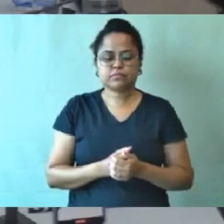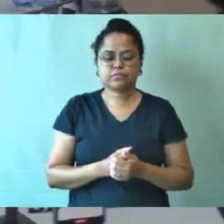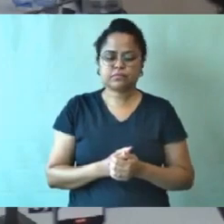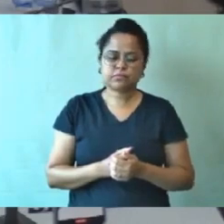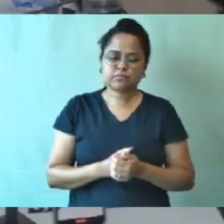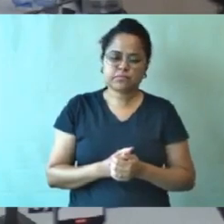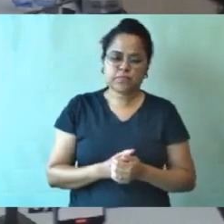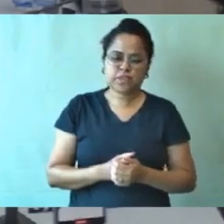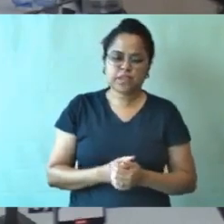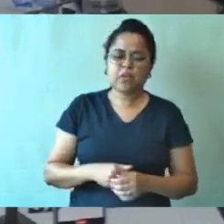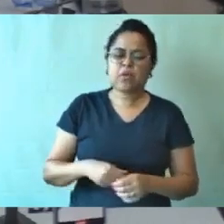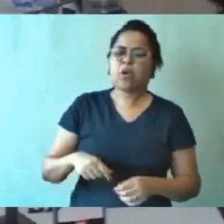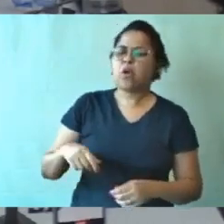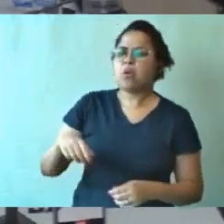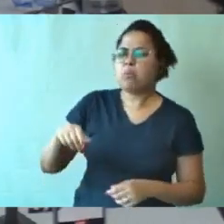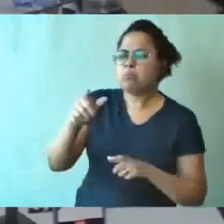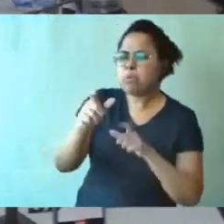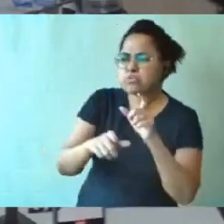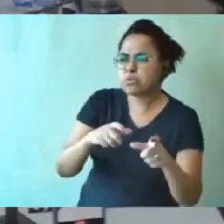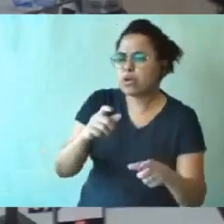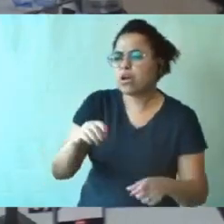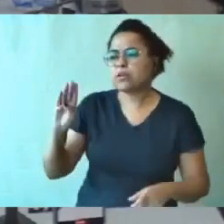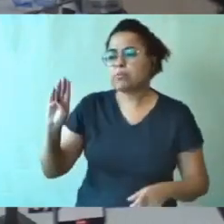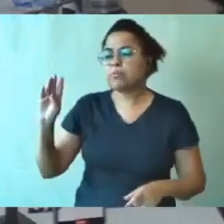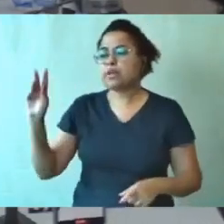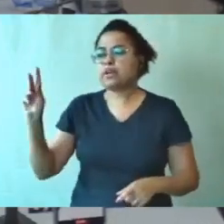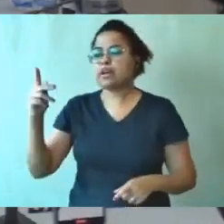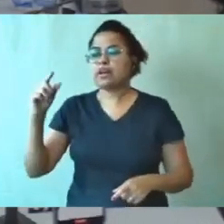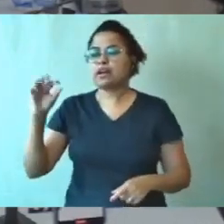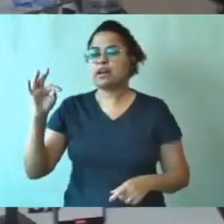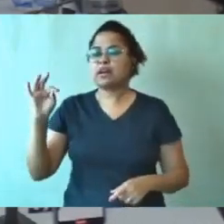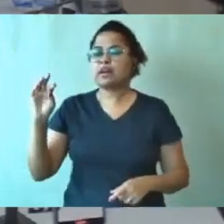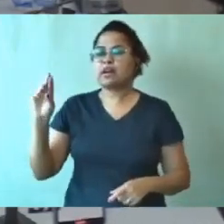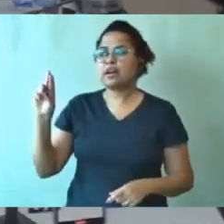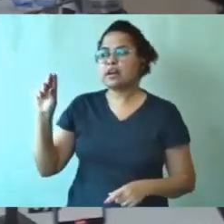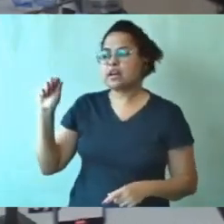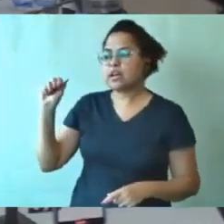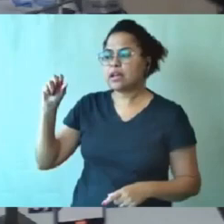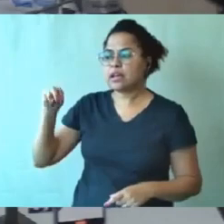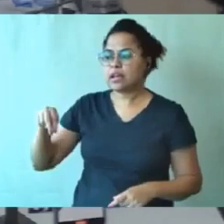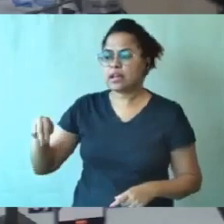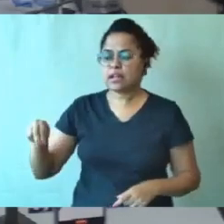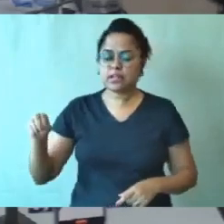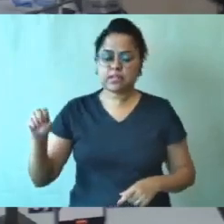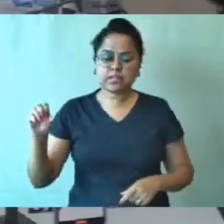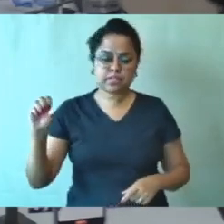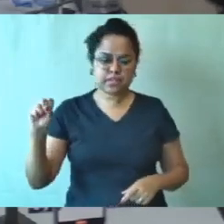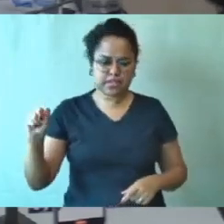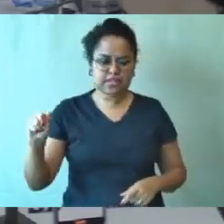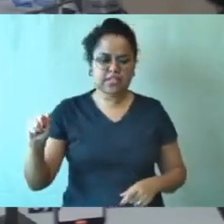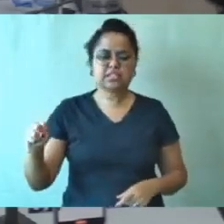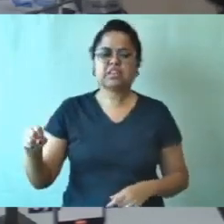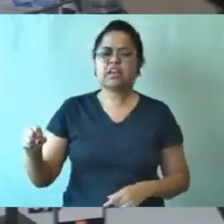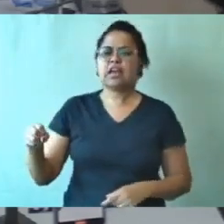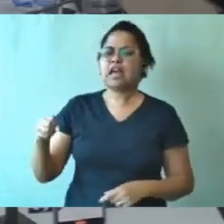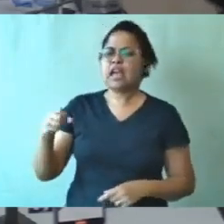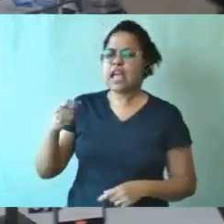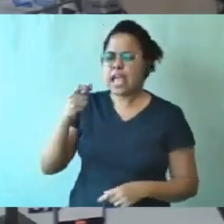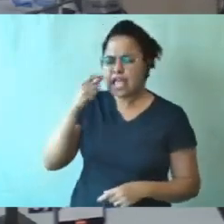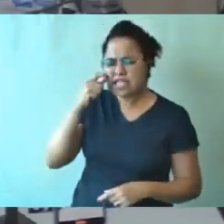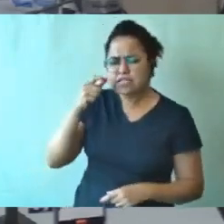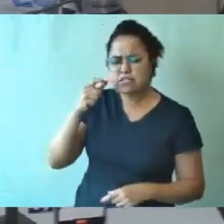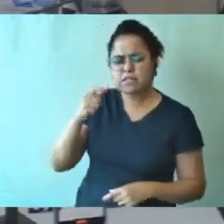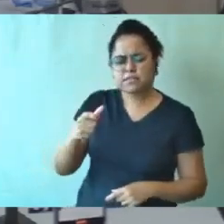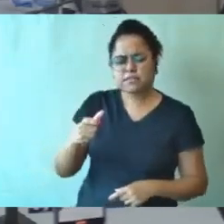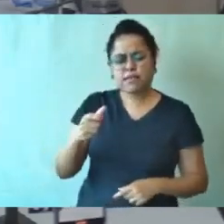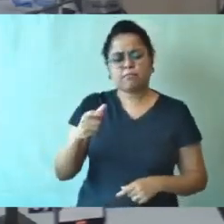lá tem tido uma melhora no transporte. Então, a intenção da CPI é essa, é trazer melhoria, é melhorarmos aí o nosso transporte público